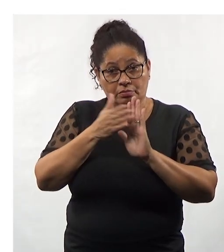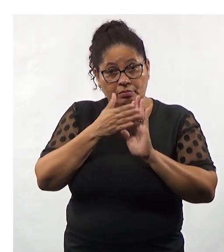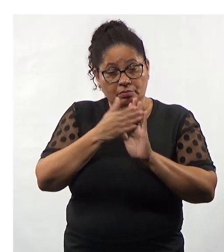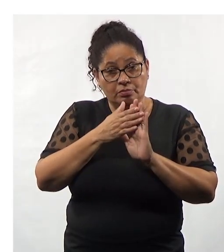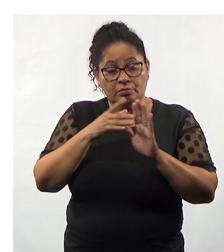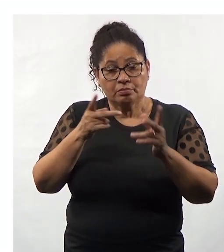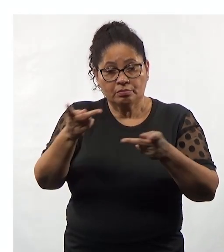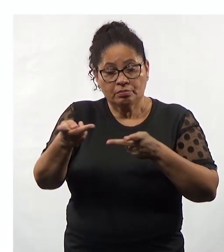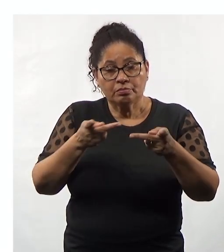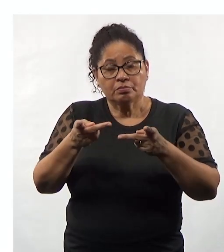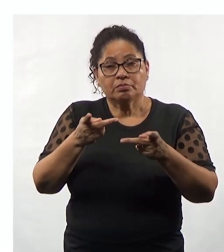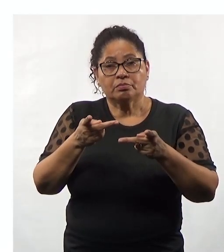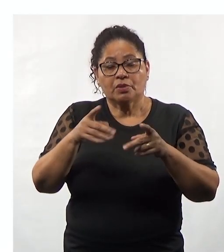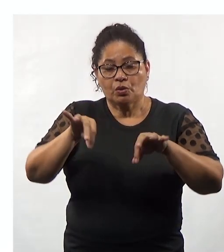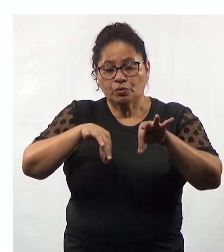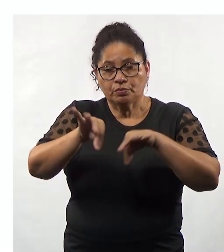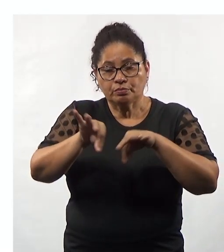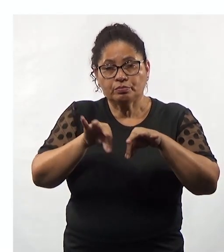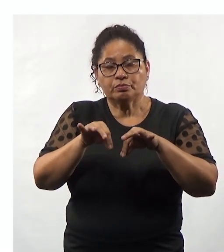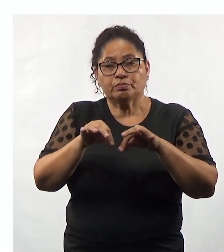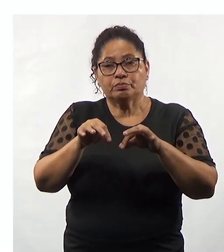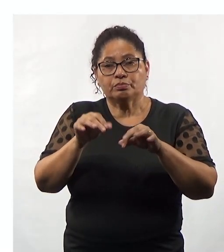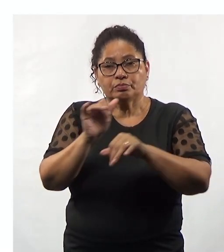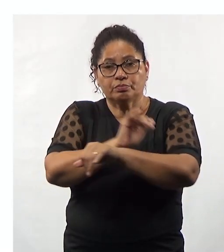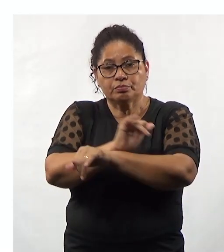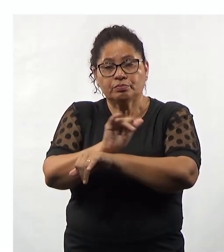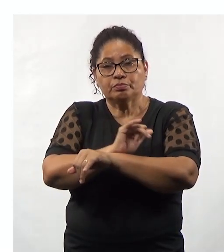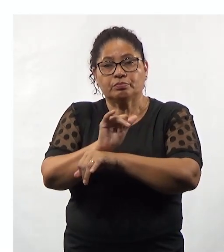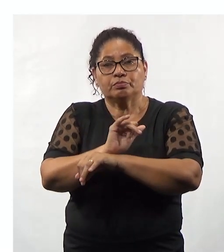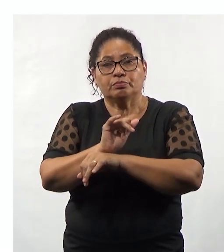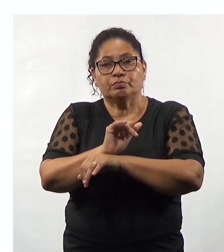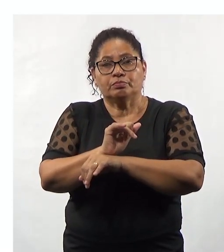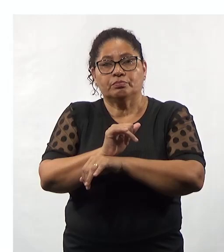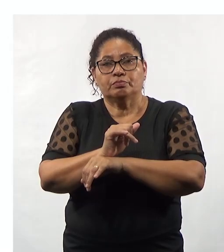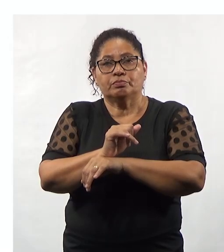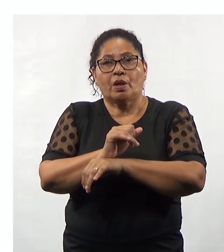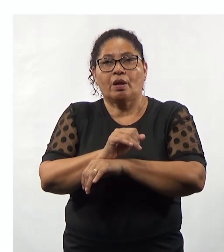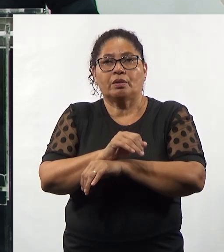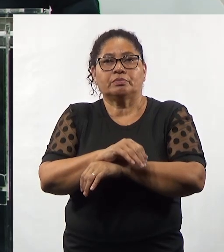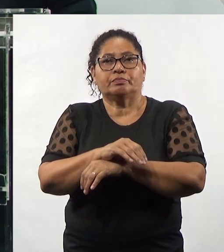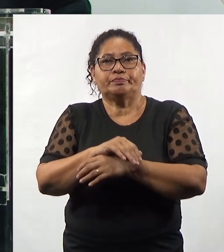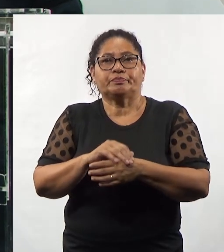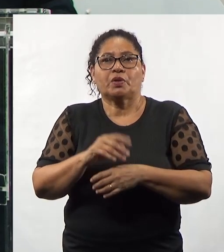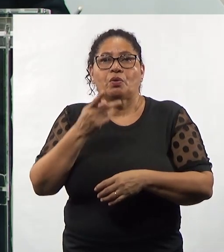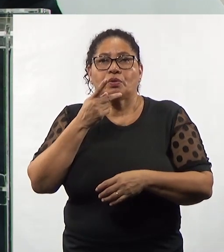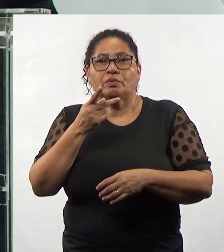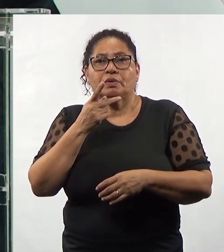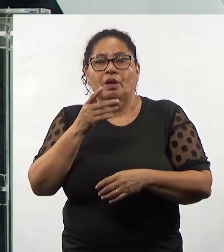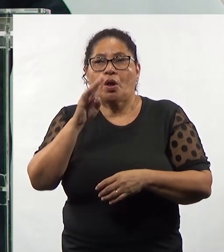de projeto ao plano estratégico. Então, quando eu estou numa visão bottom-up, eu estou